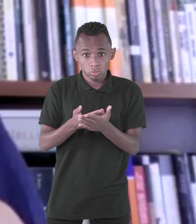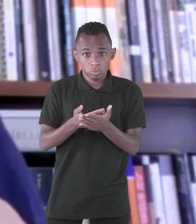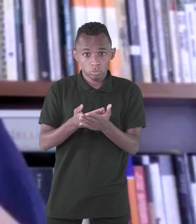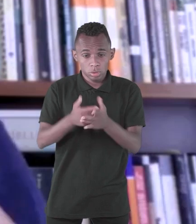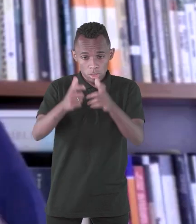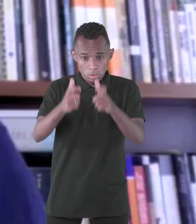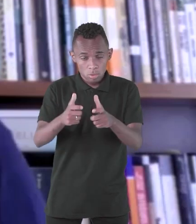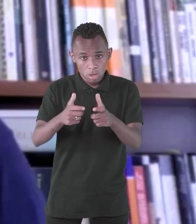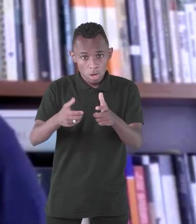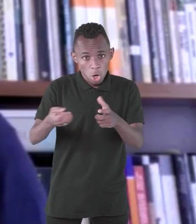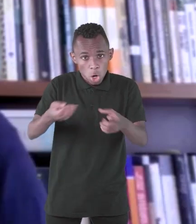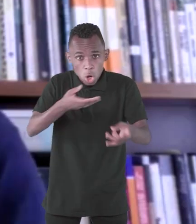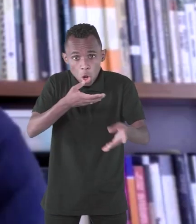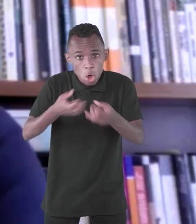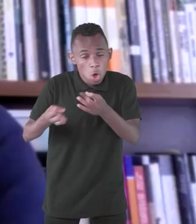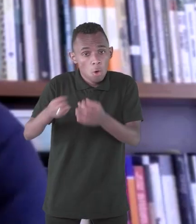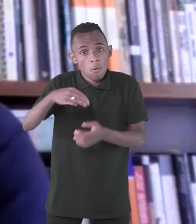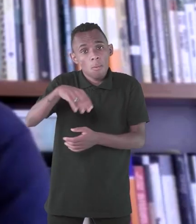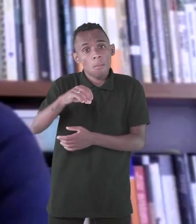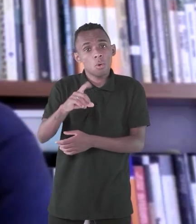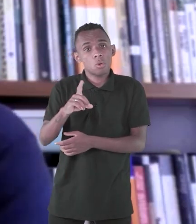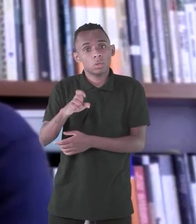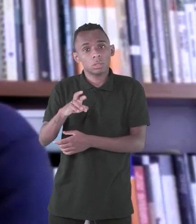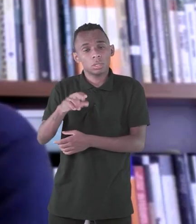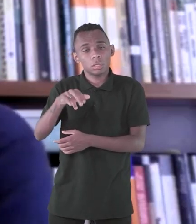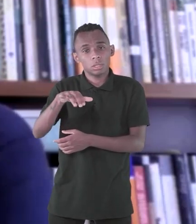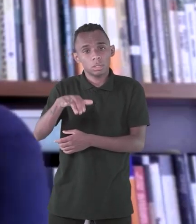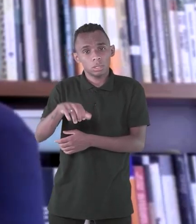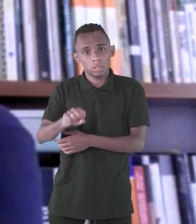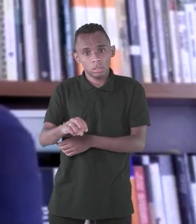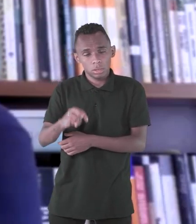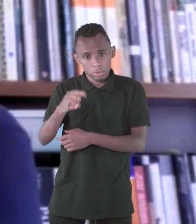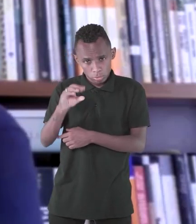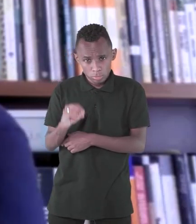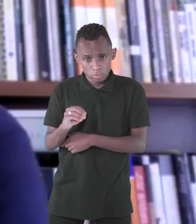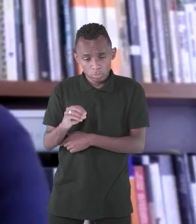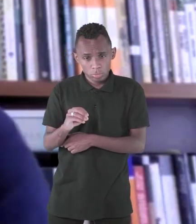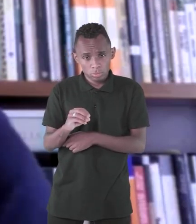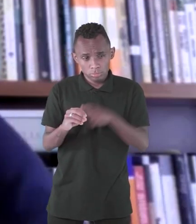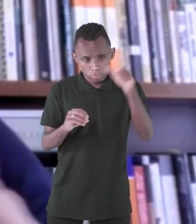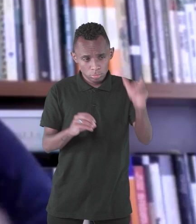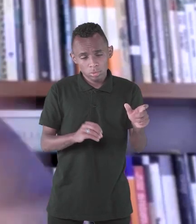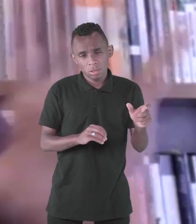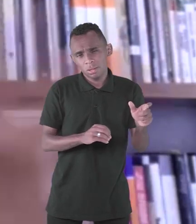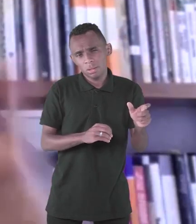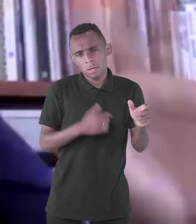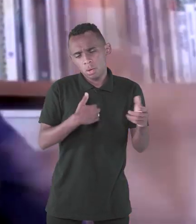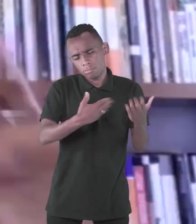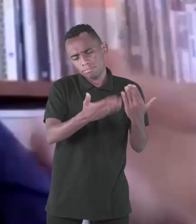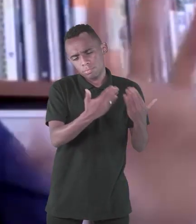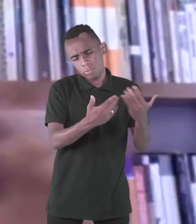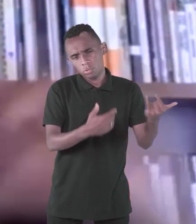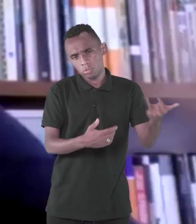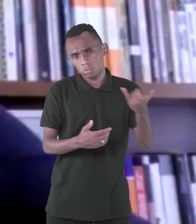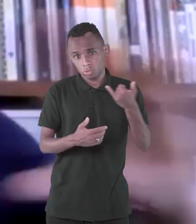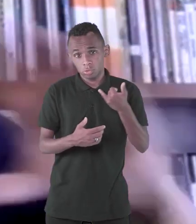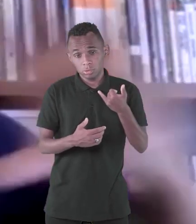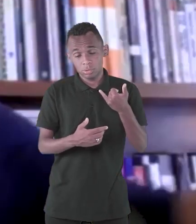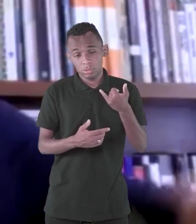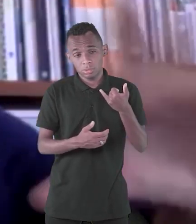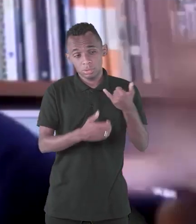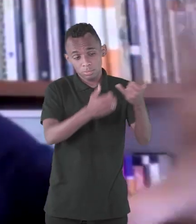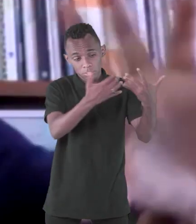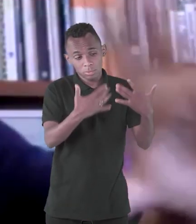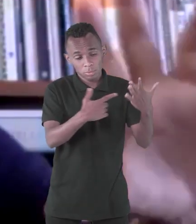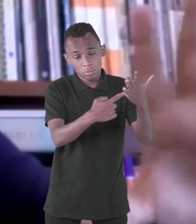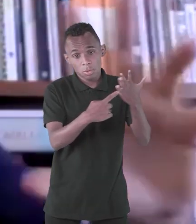modernismo, ainda que mediei uma mesa com a Lilia Schwartz esses dias e ela me mostrou umas coisas incríveis, assim, a